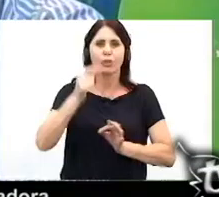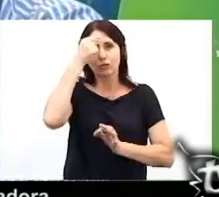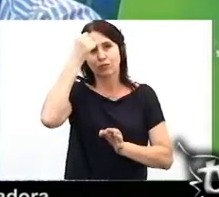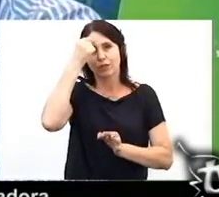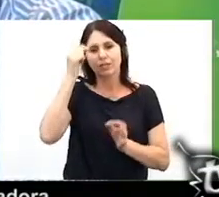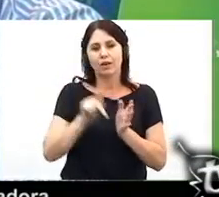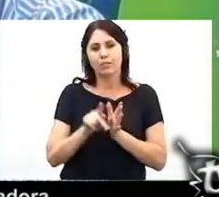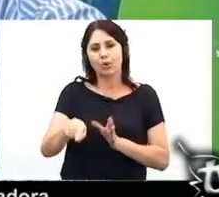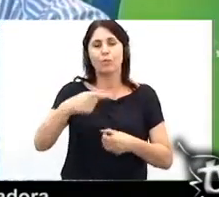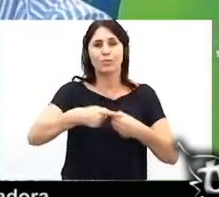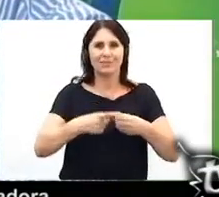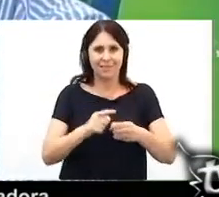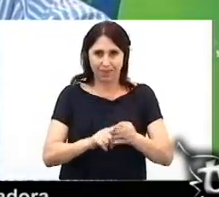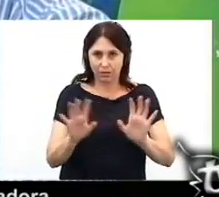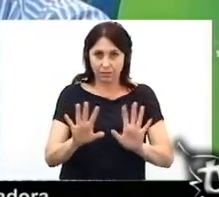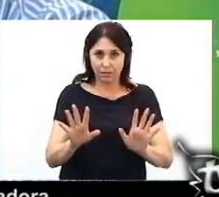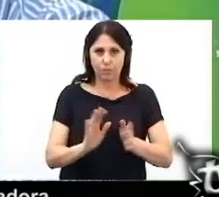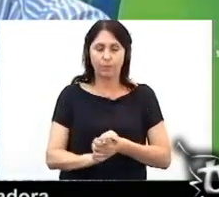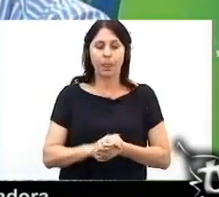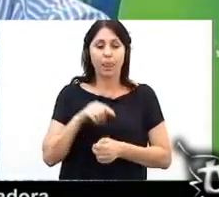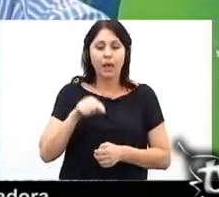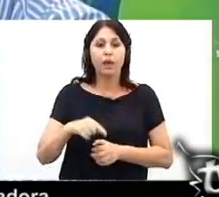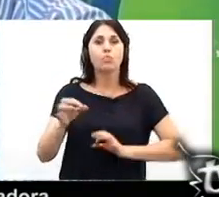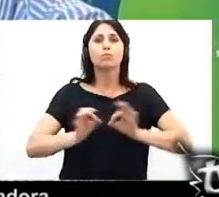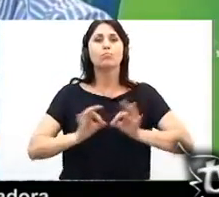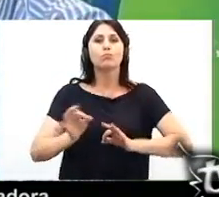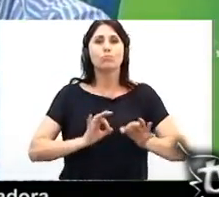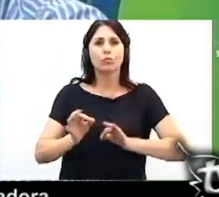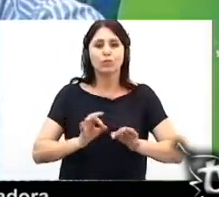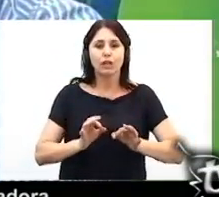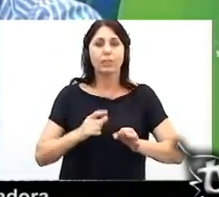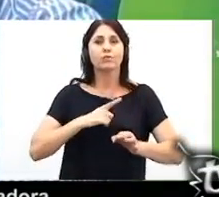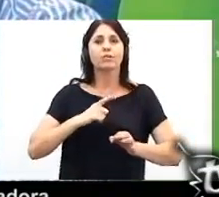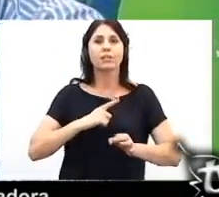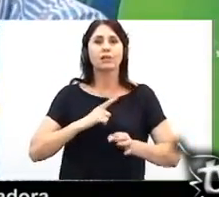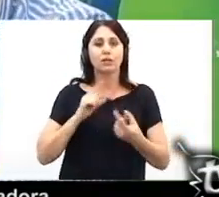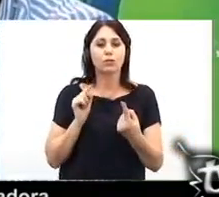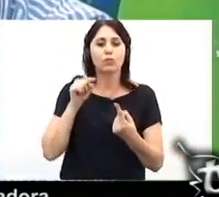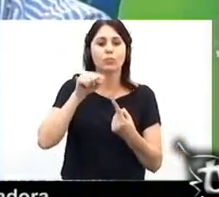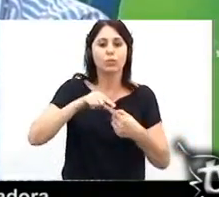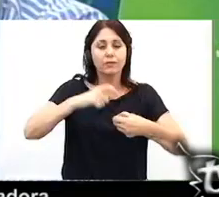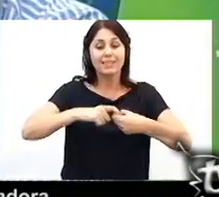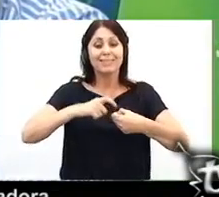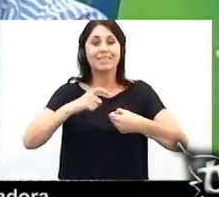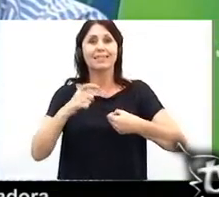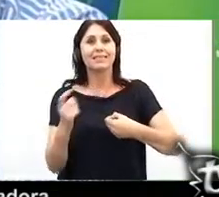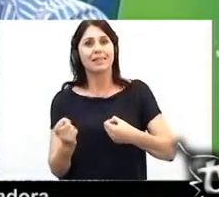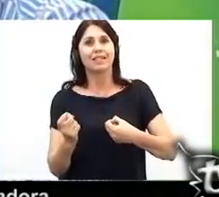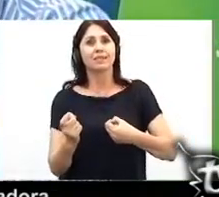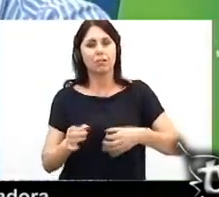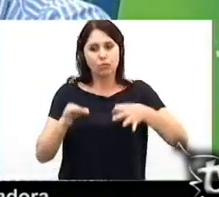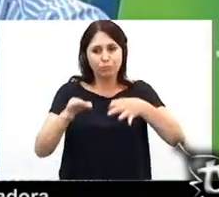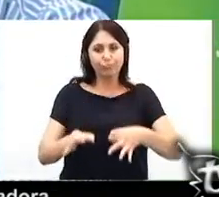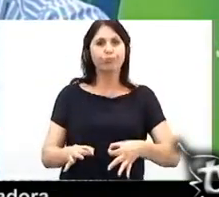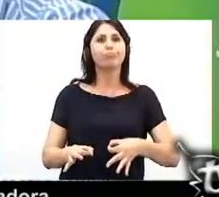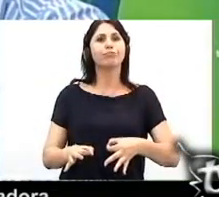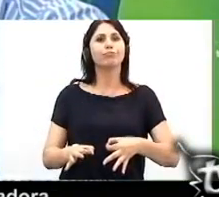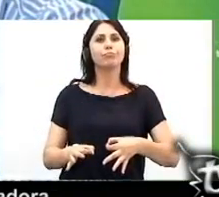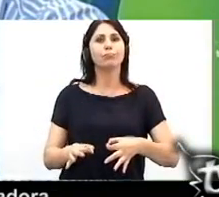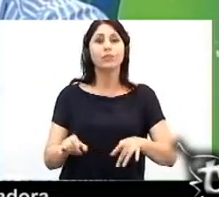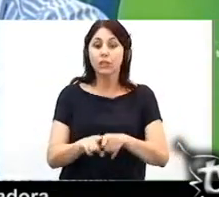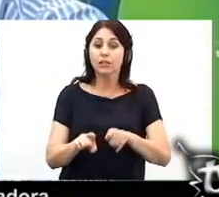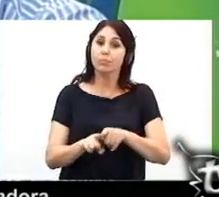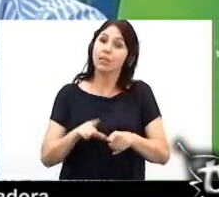diferentes dimensões. Então, ações possíveis que já vem nascendo dentro dessa construção, porque a gente está exatamente nesse processo de construção. Isso é